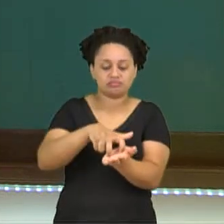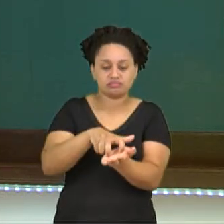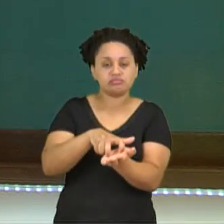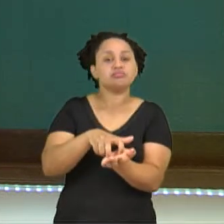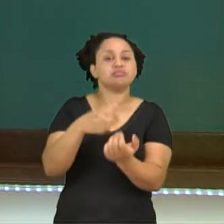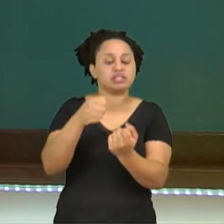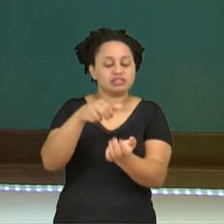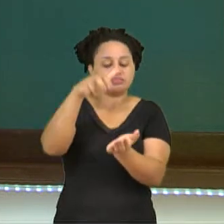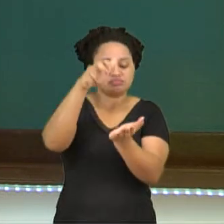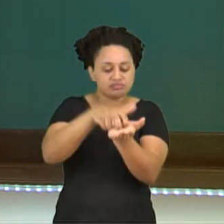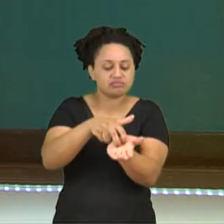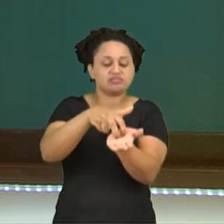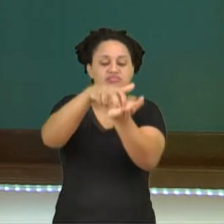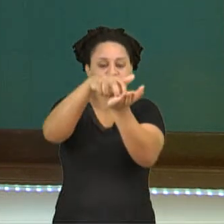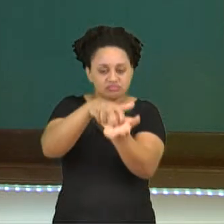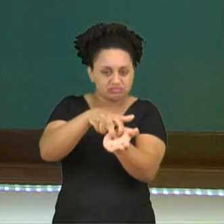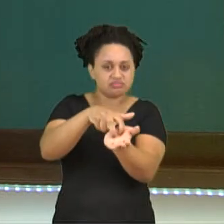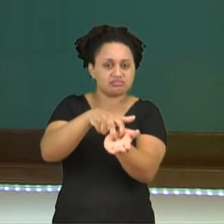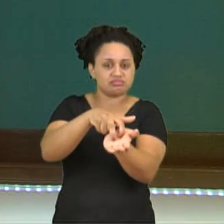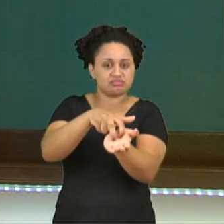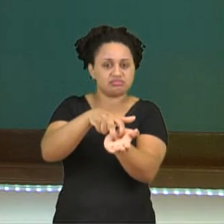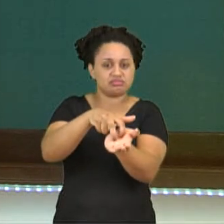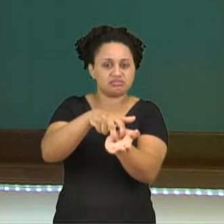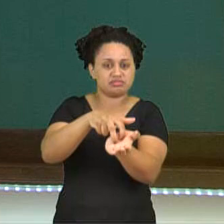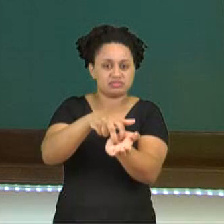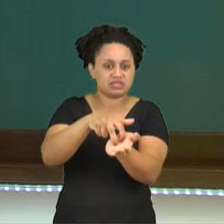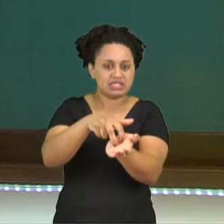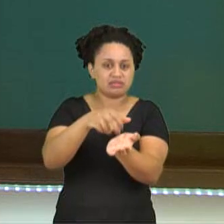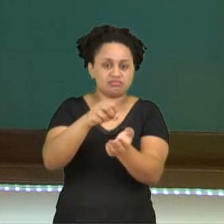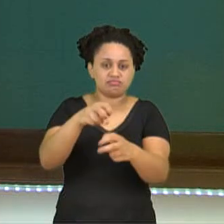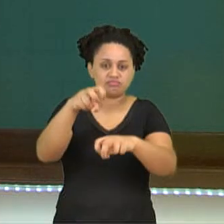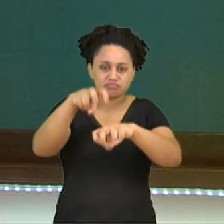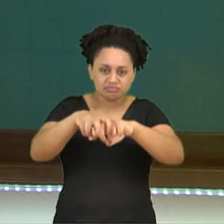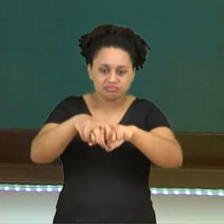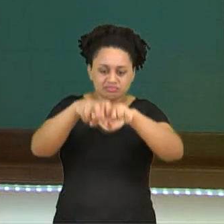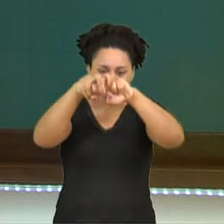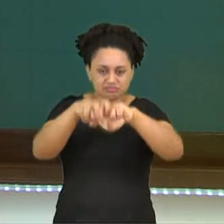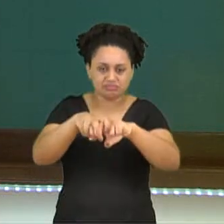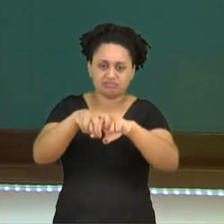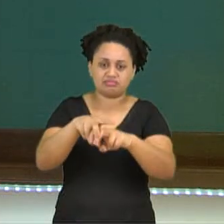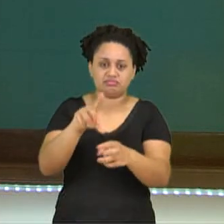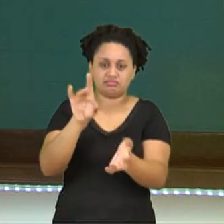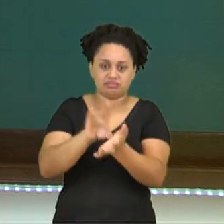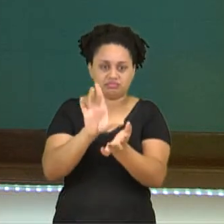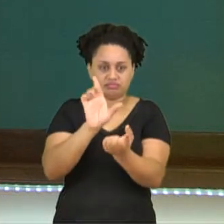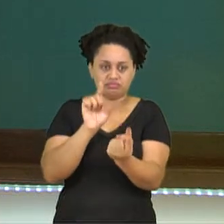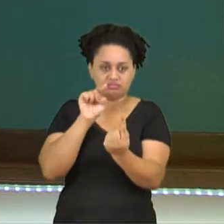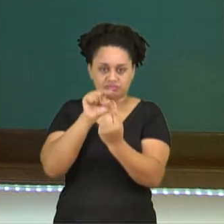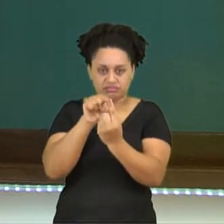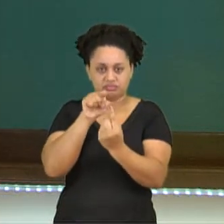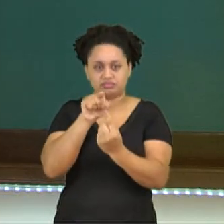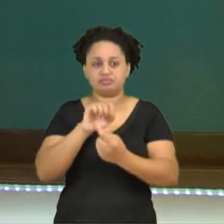assento. Não, ele tem que ficar sentadinho, certo? Isso é o objetivo.